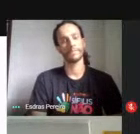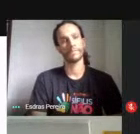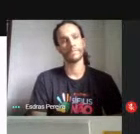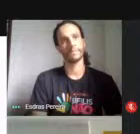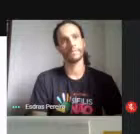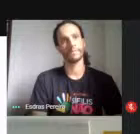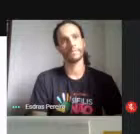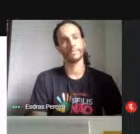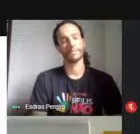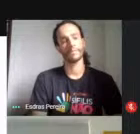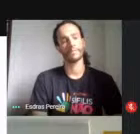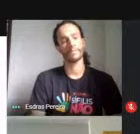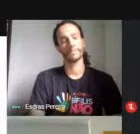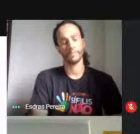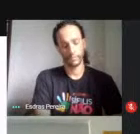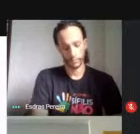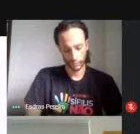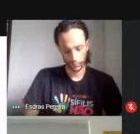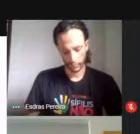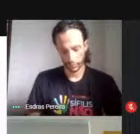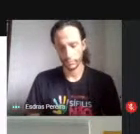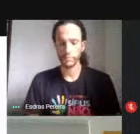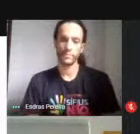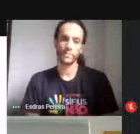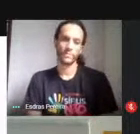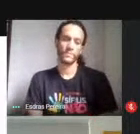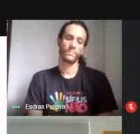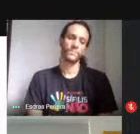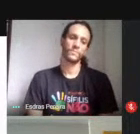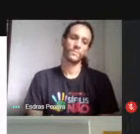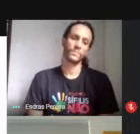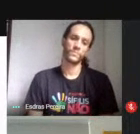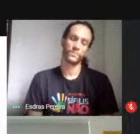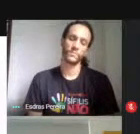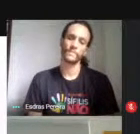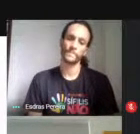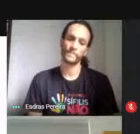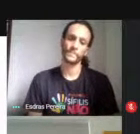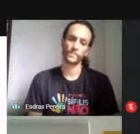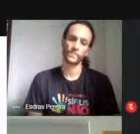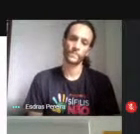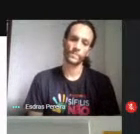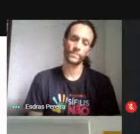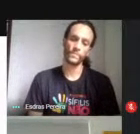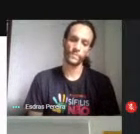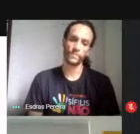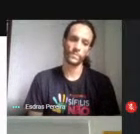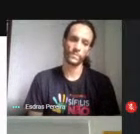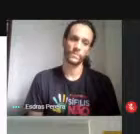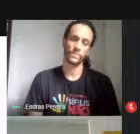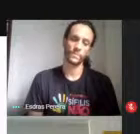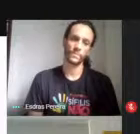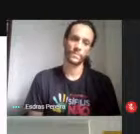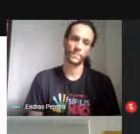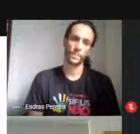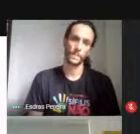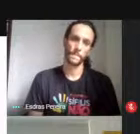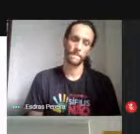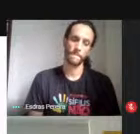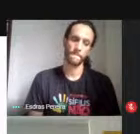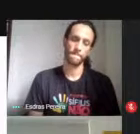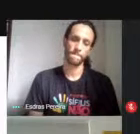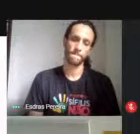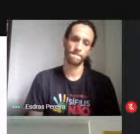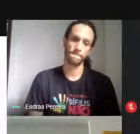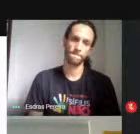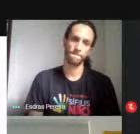como para HPV, como para HIV, ou seja, eu estou com a doença, mas não sei que tem. Por isso, a